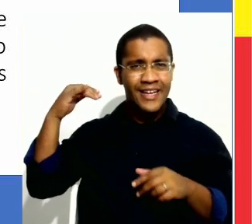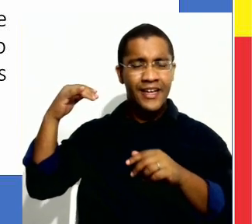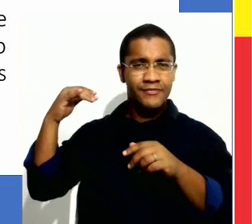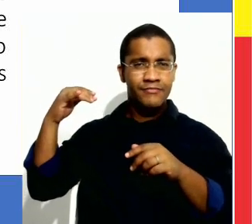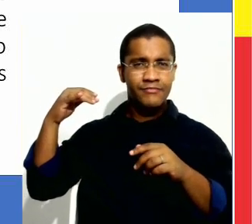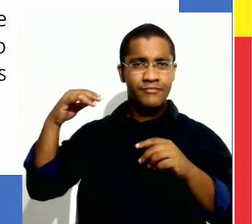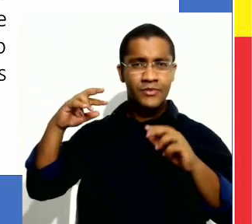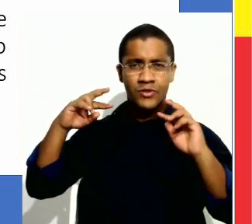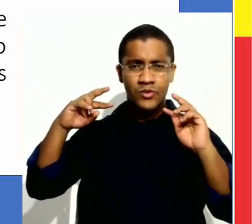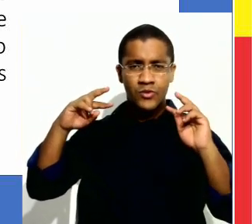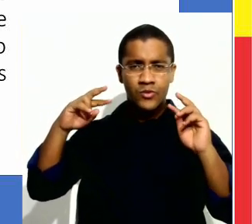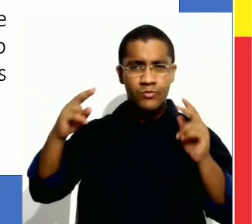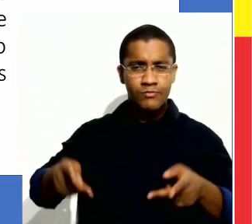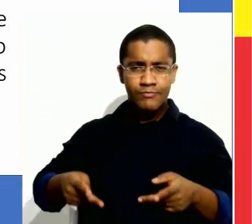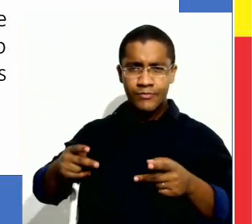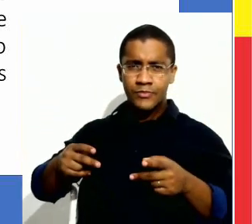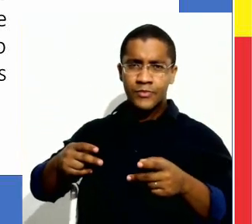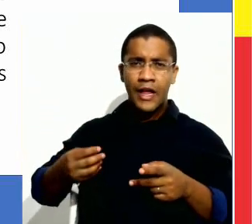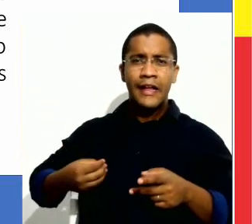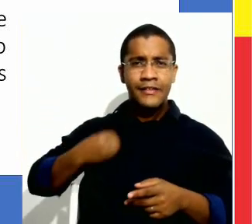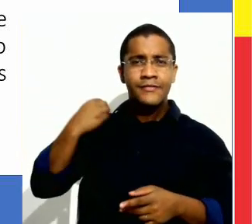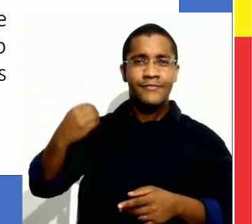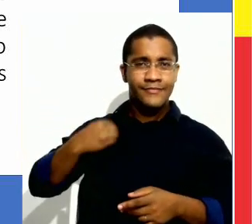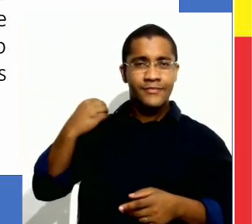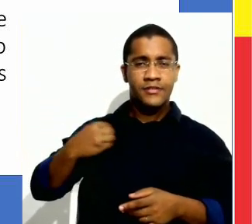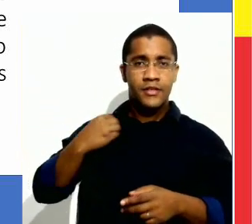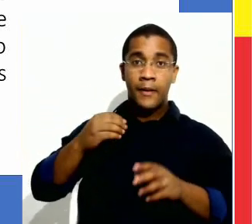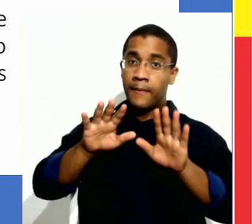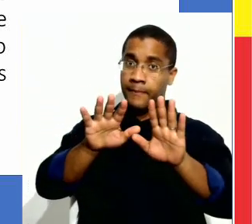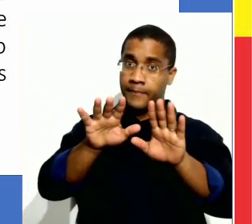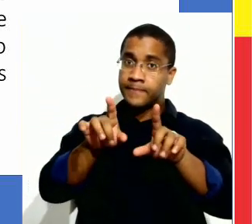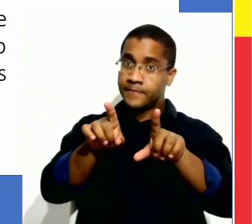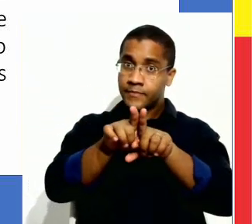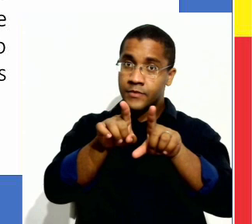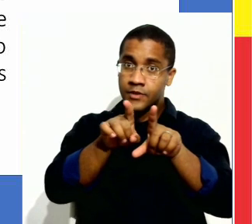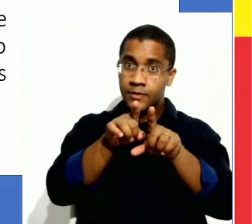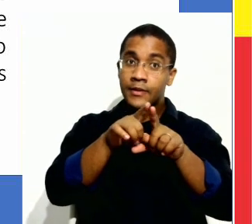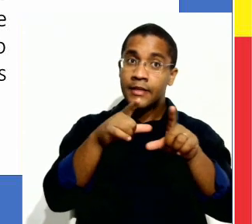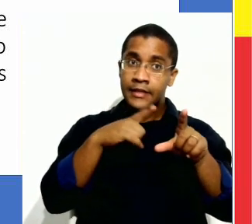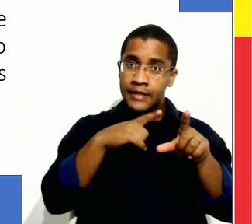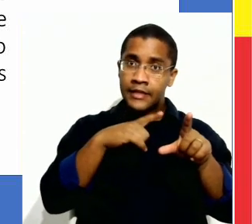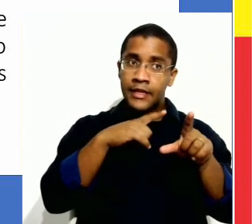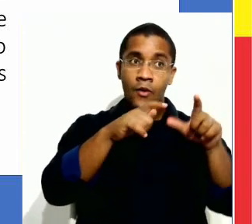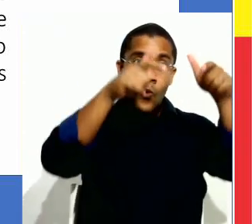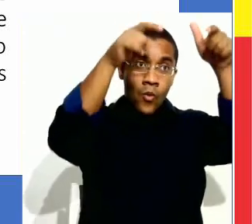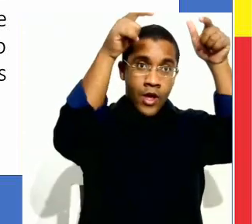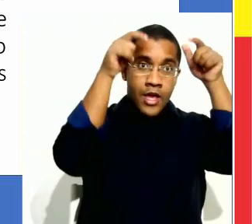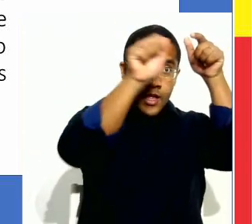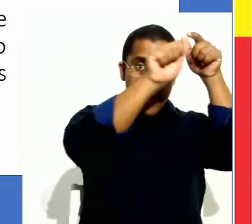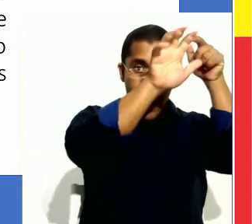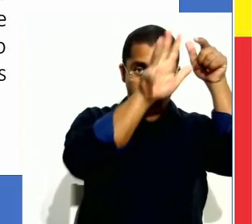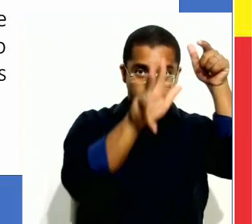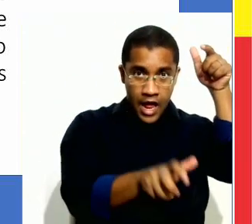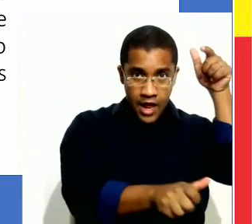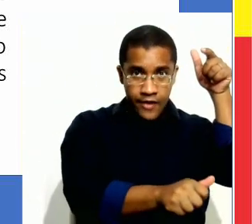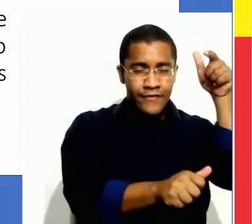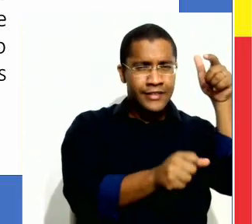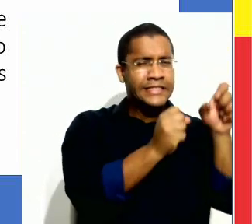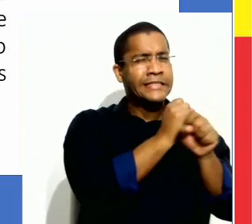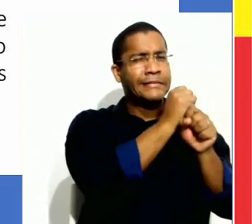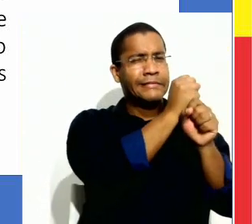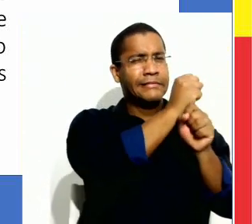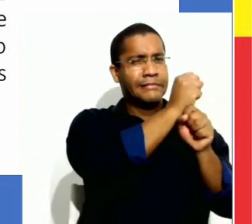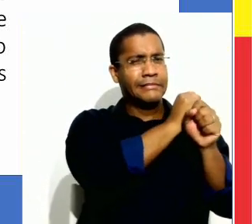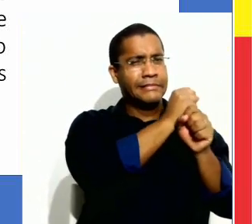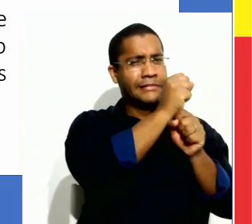da humanidade. Há, porém, um outro antigo reino africano